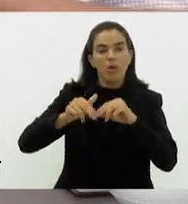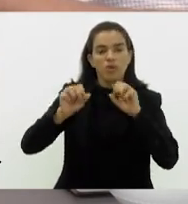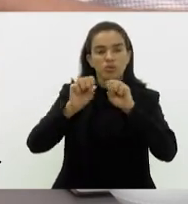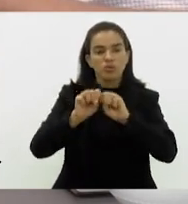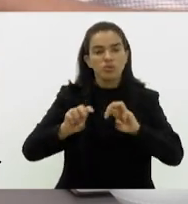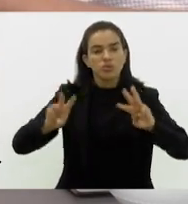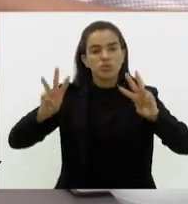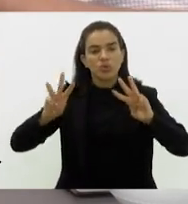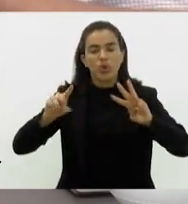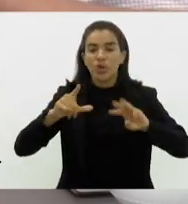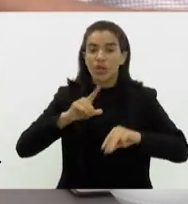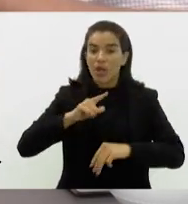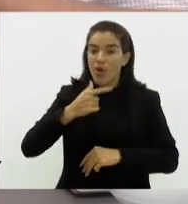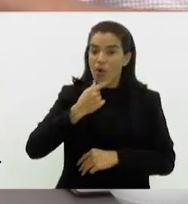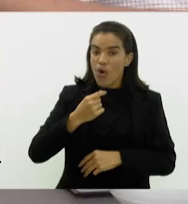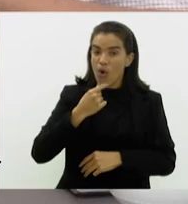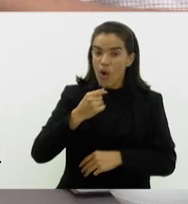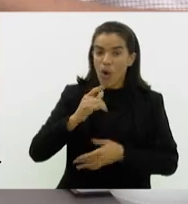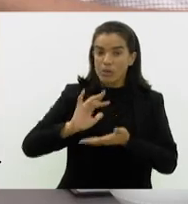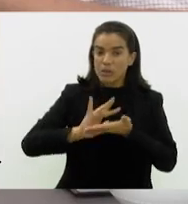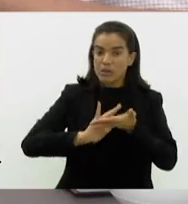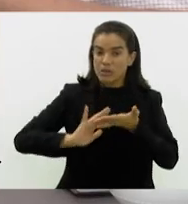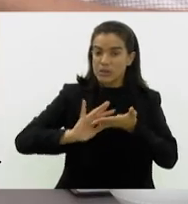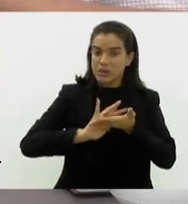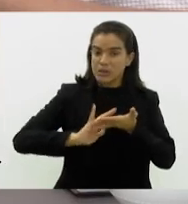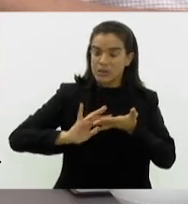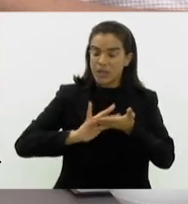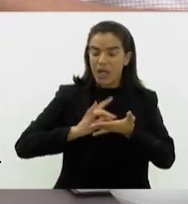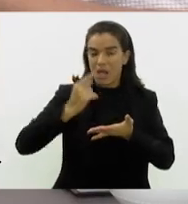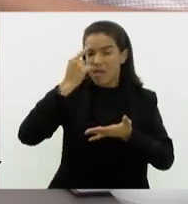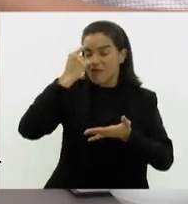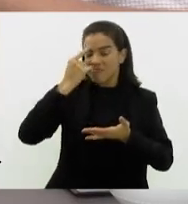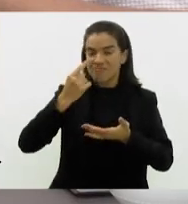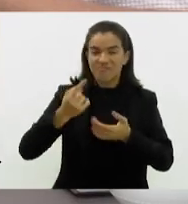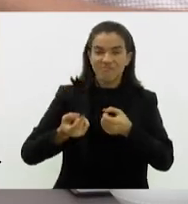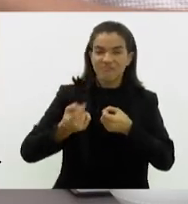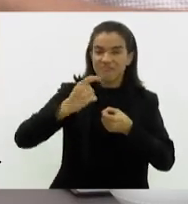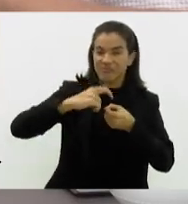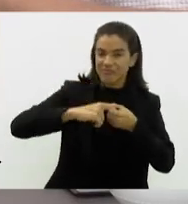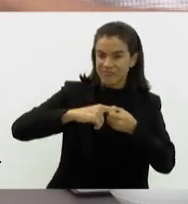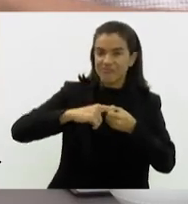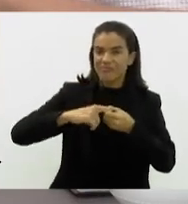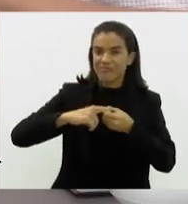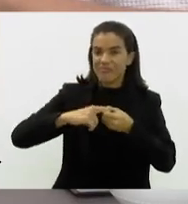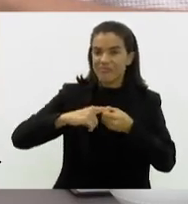cantor cigano que convenceu ele, ele voltou atrás